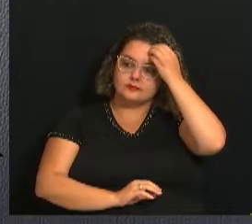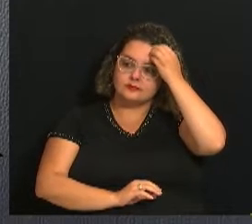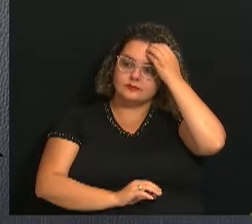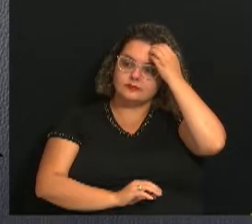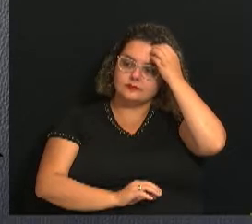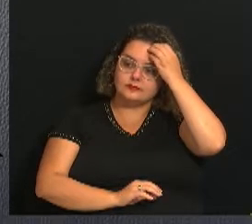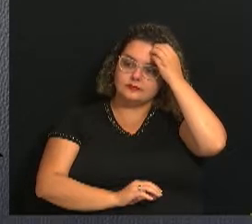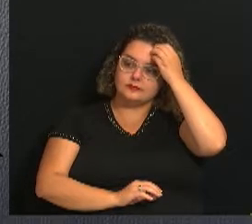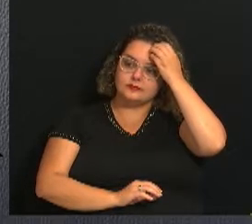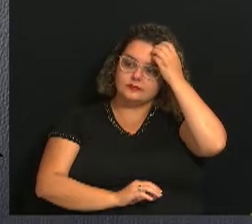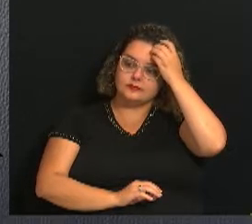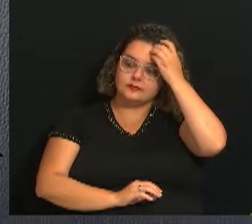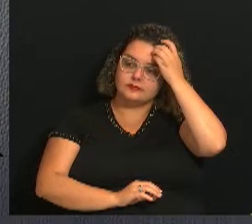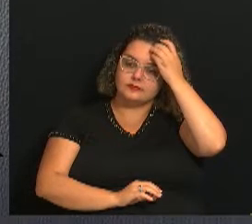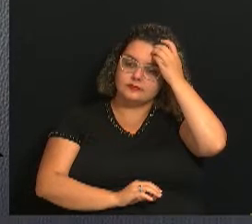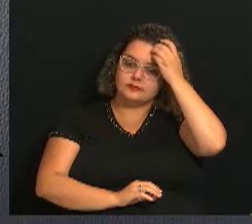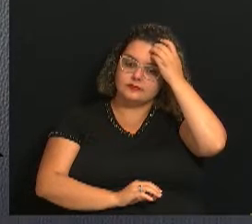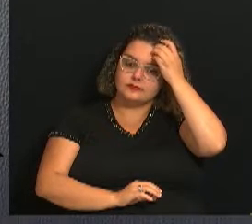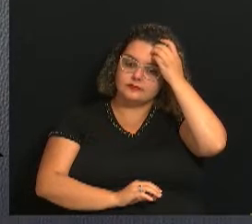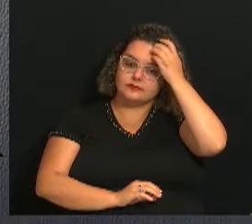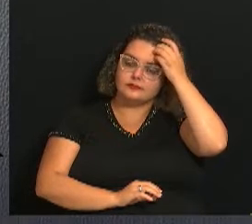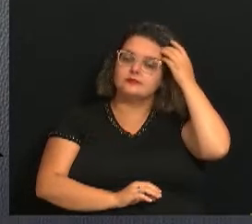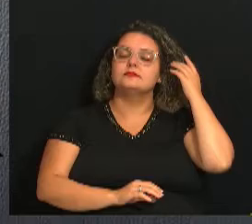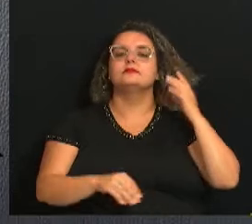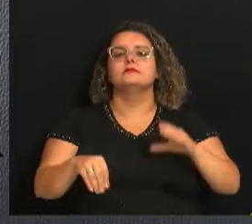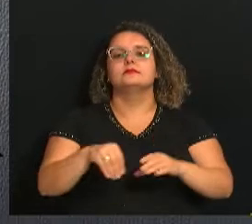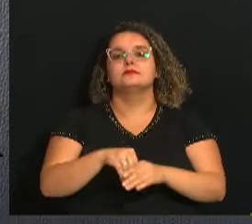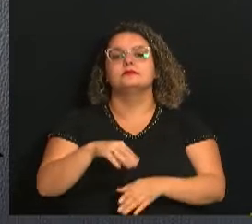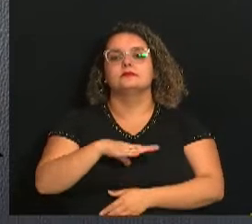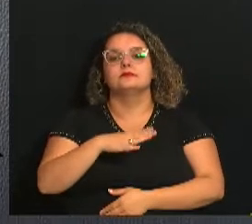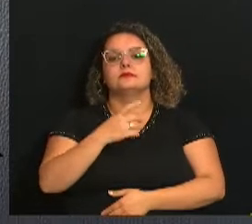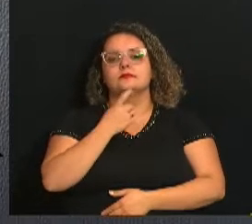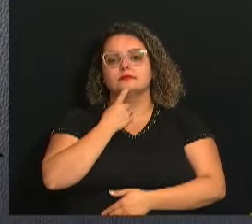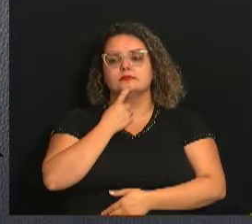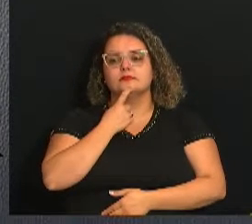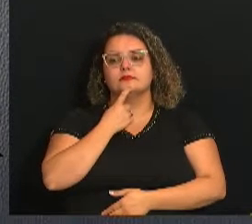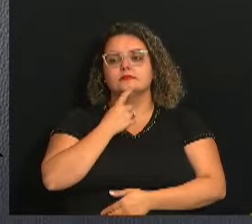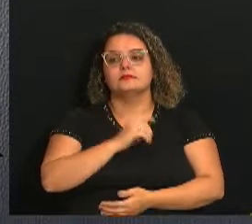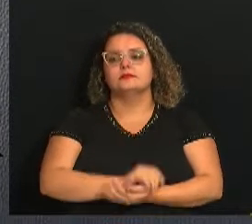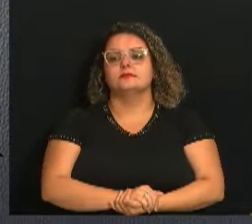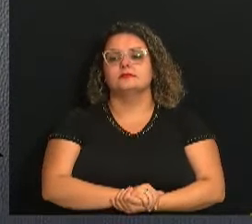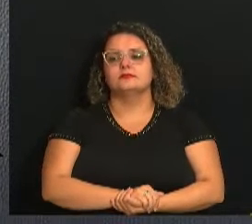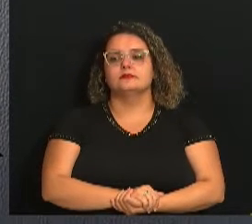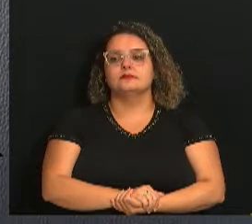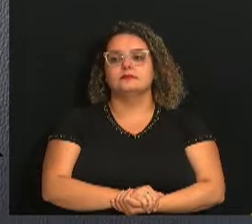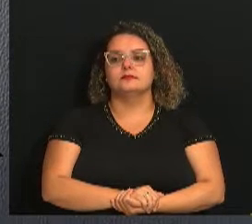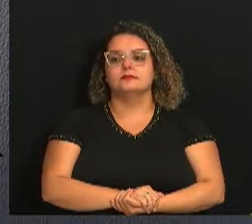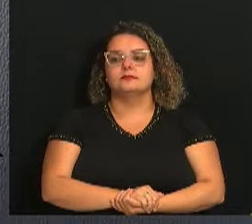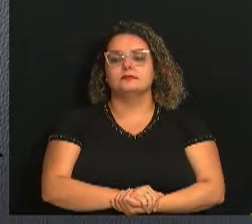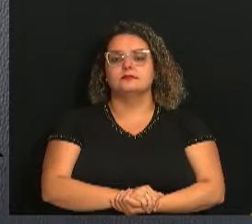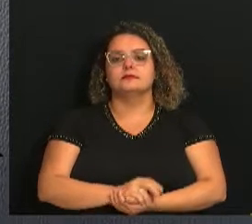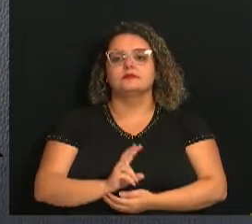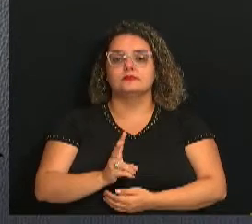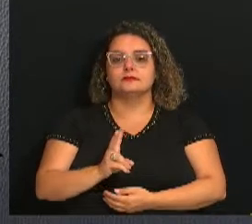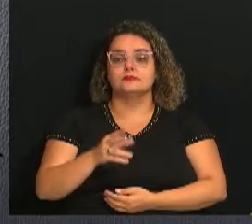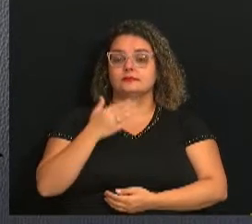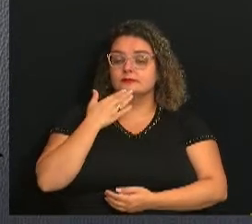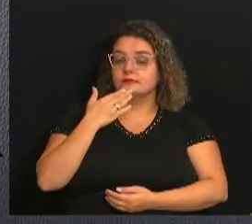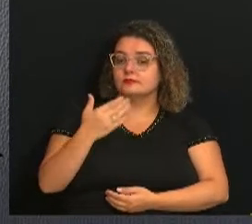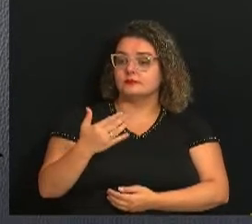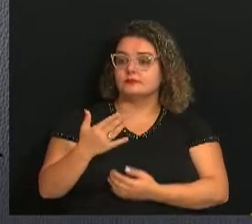dentro dessa pasta aqui no município de Campinas. É uma companheira que a gente tem sempre solicitado, né,